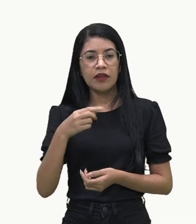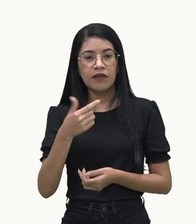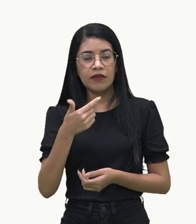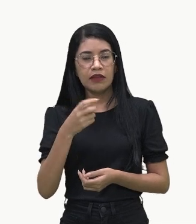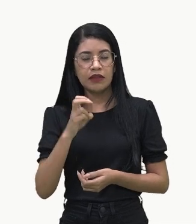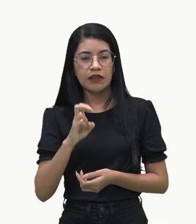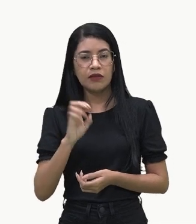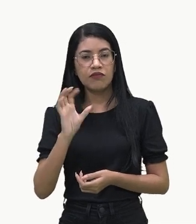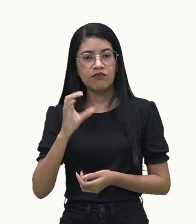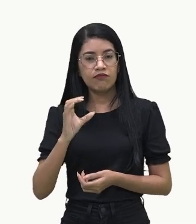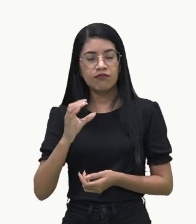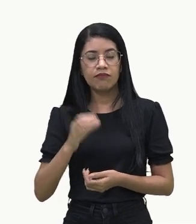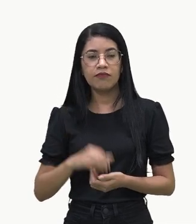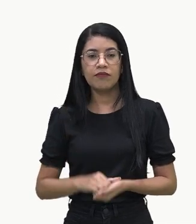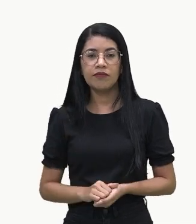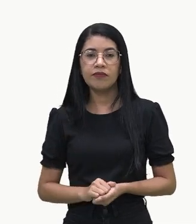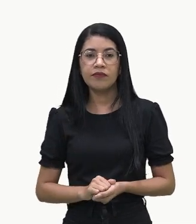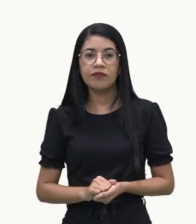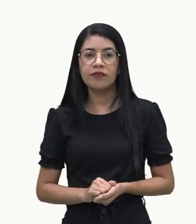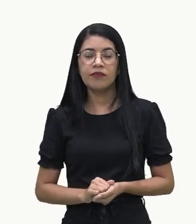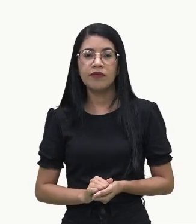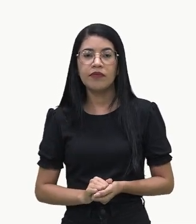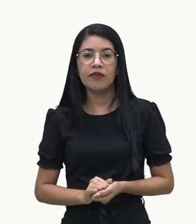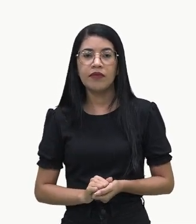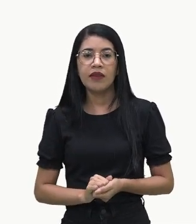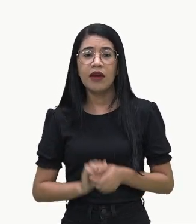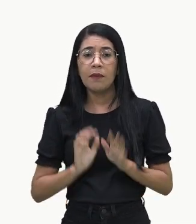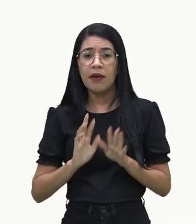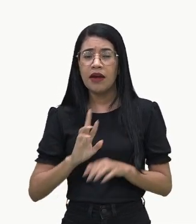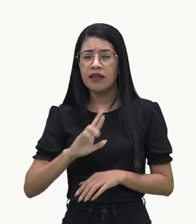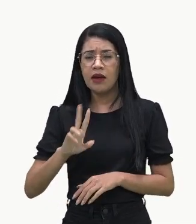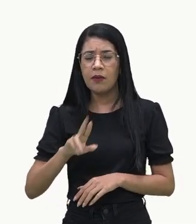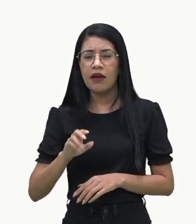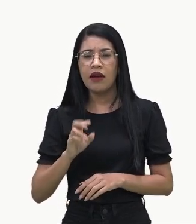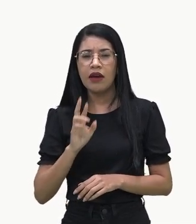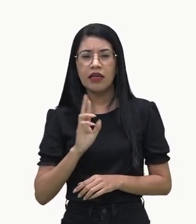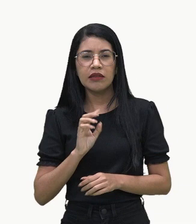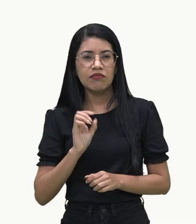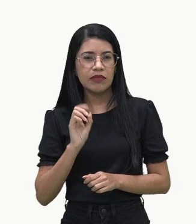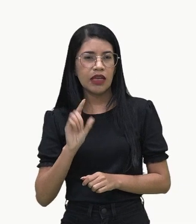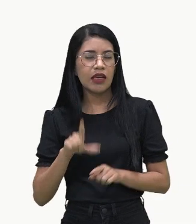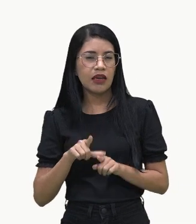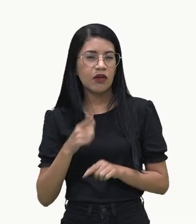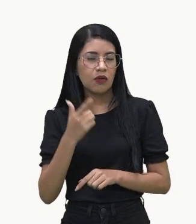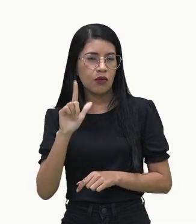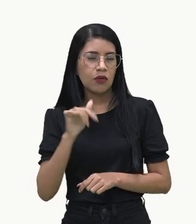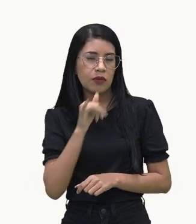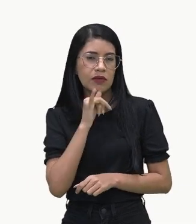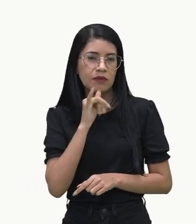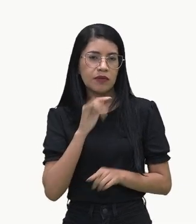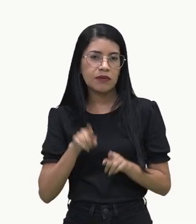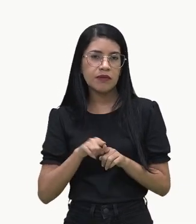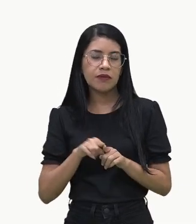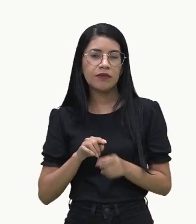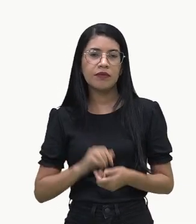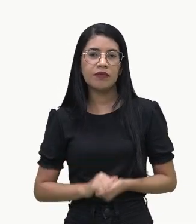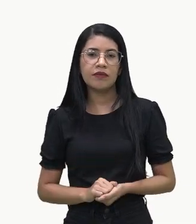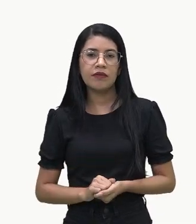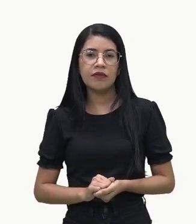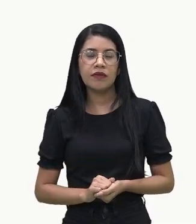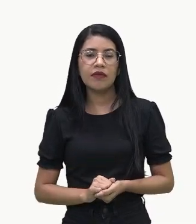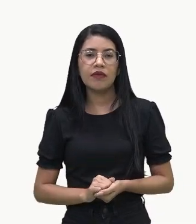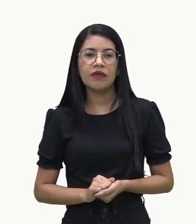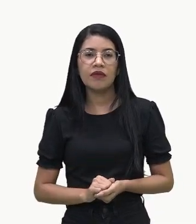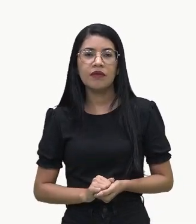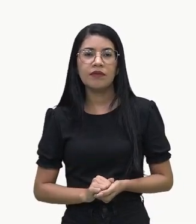67,25, tranquilo, não é? Mas não é somente essa situação. Aí, a outra interrogação